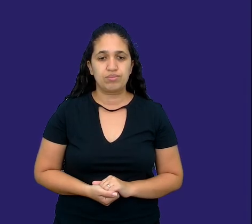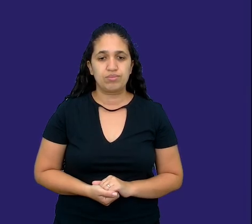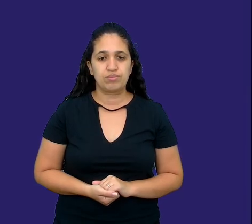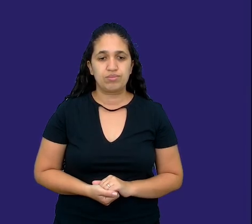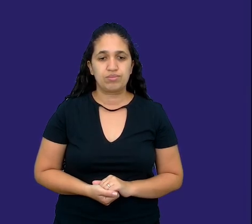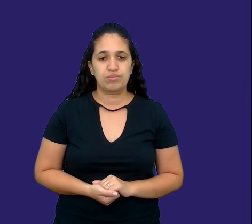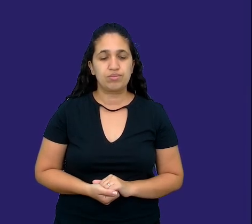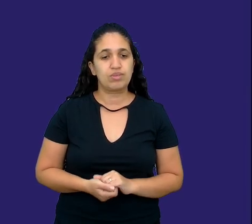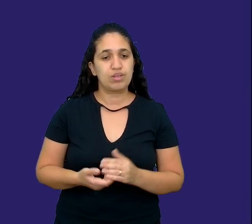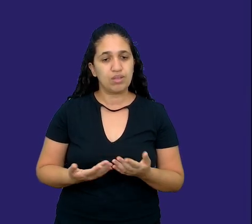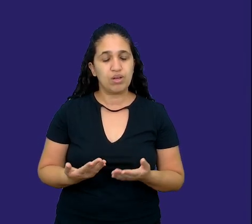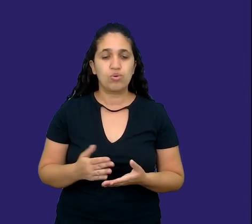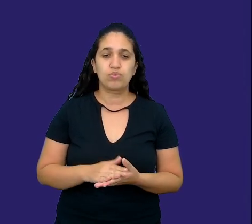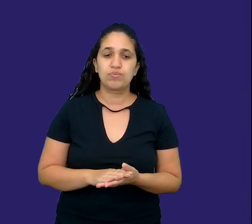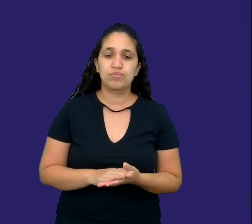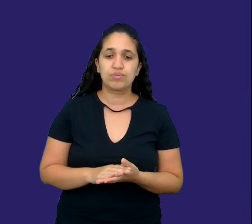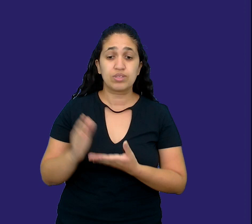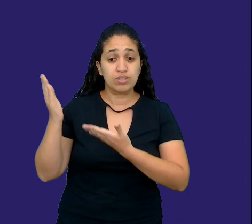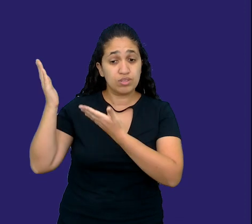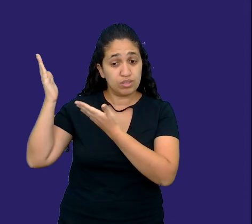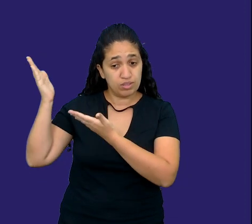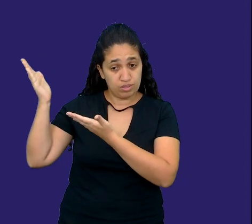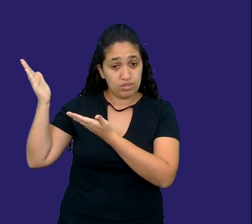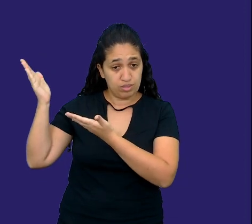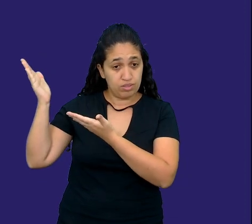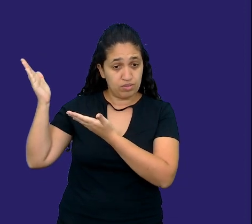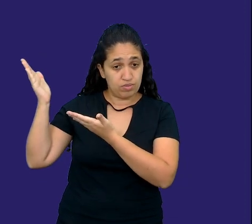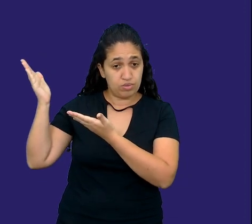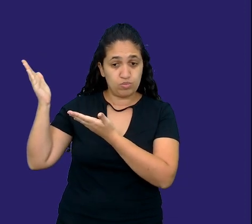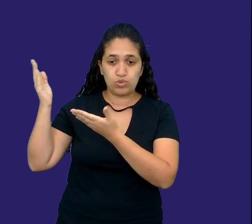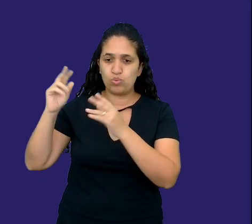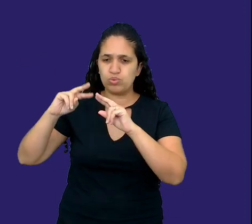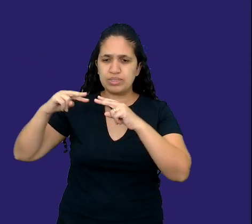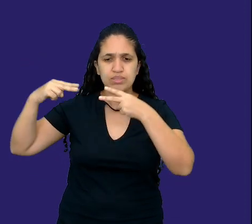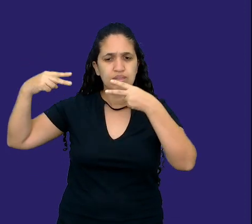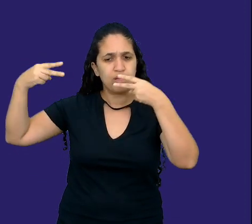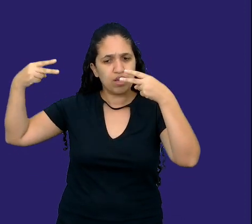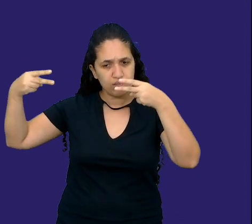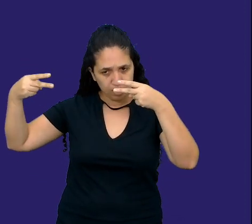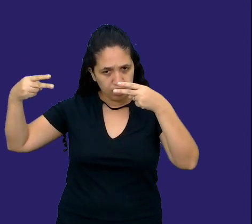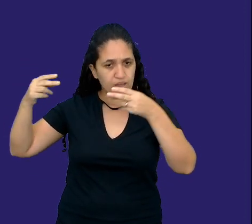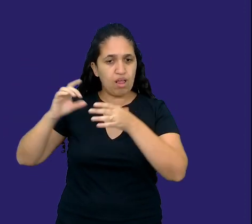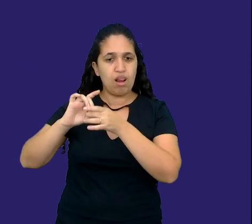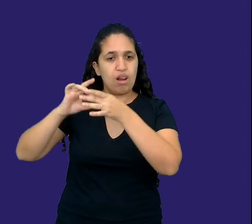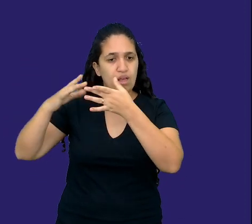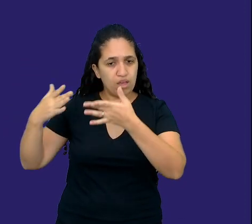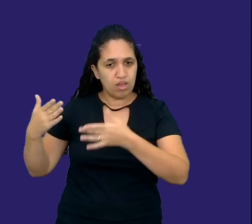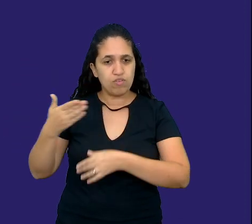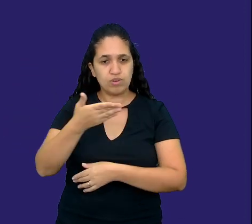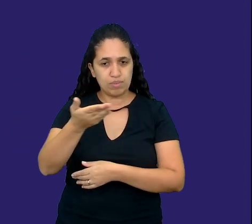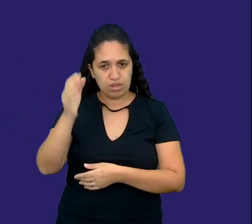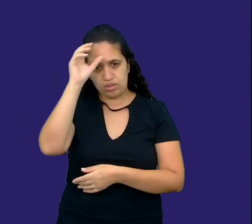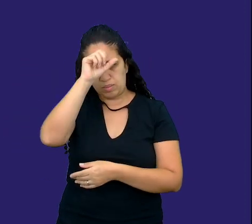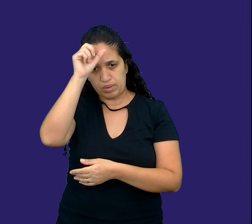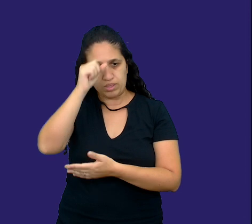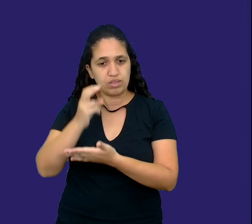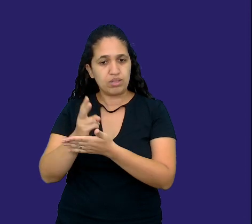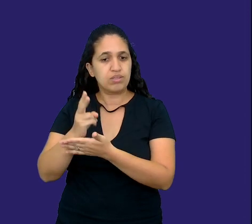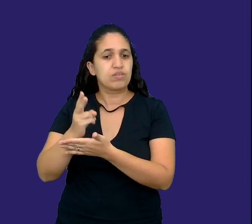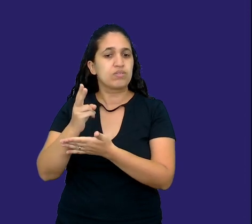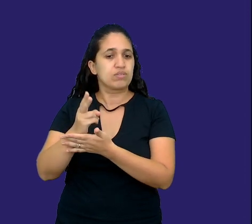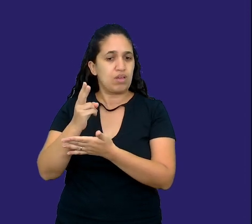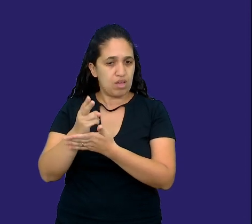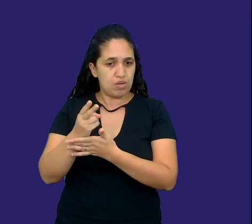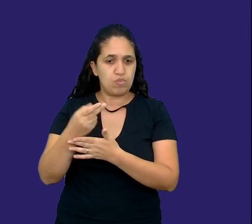Então, a gente sempre, né, deixa disponível os links aí do material do Aprender Sempre, mas lá também é possível encontrar